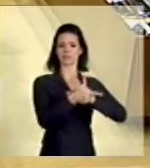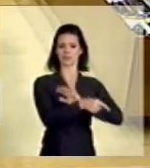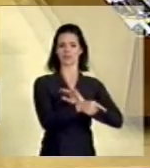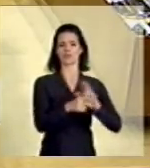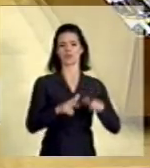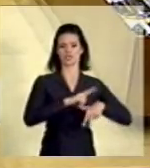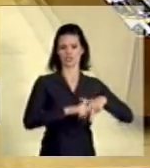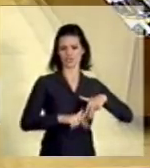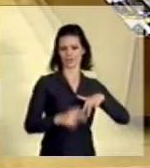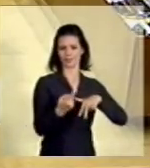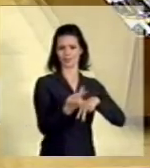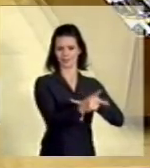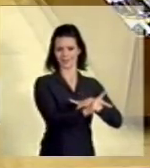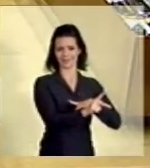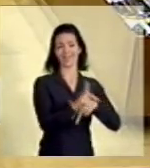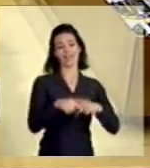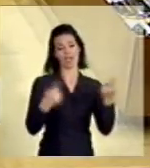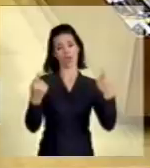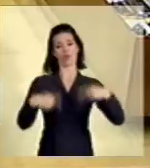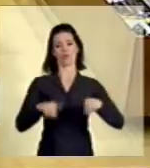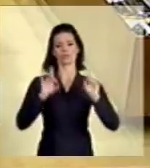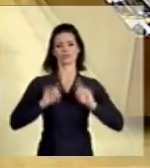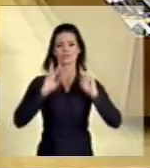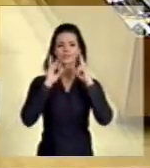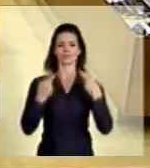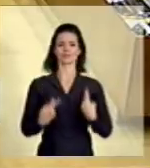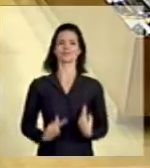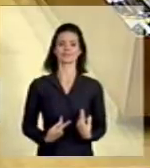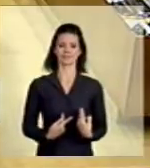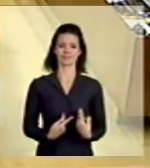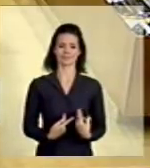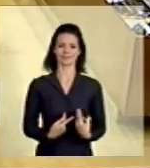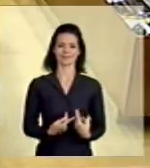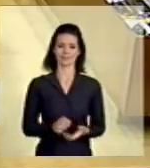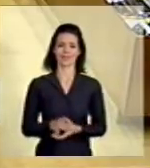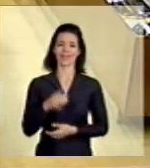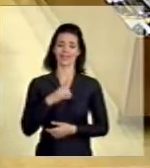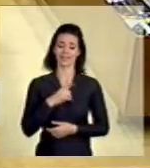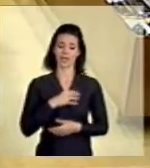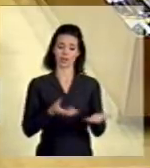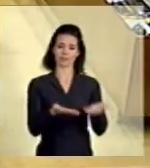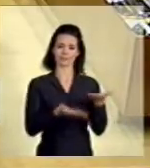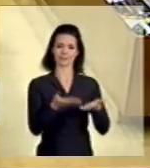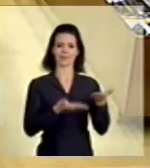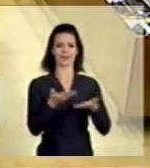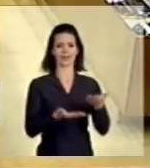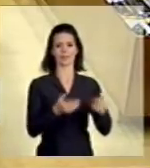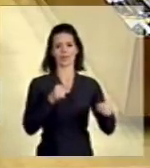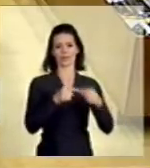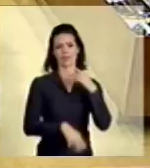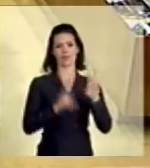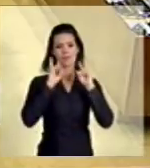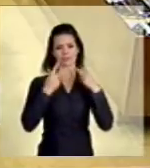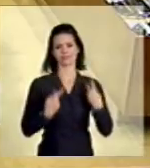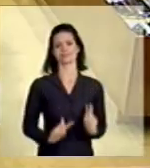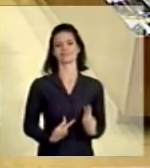essa imposição viola os direitos de não sofrer tratamento desumano e degradante a desfrutar do mais alto